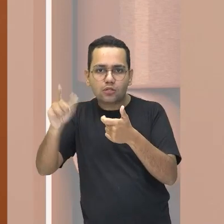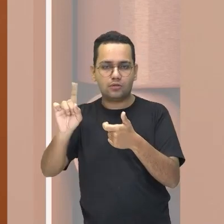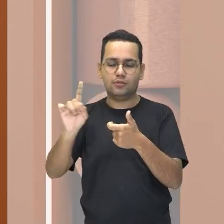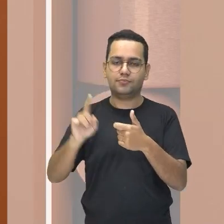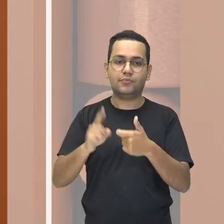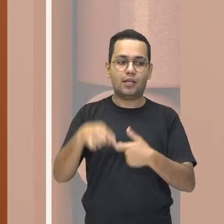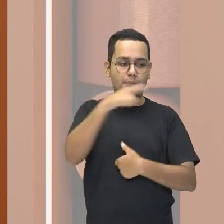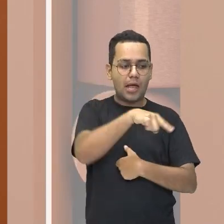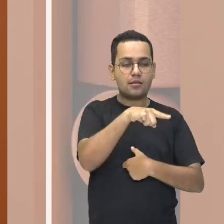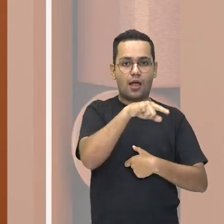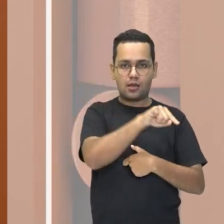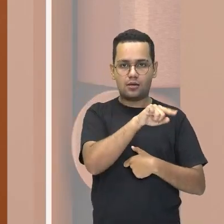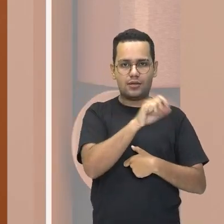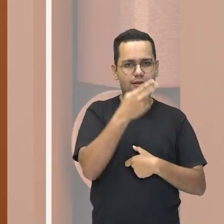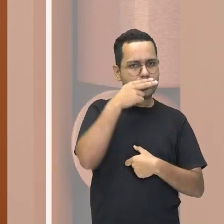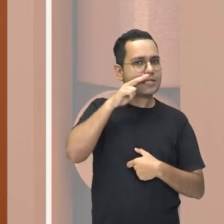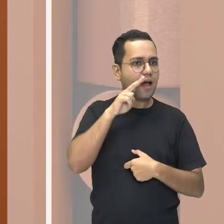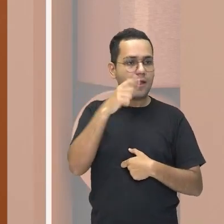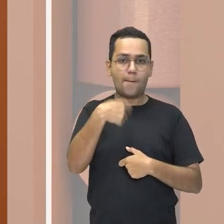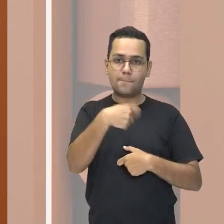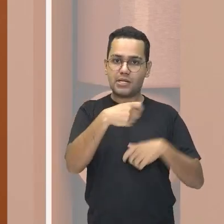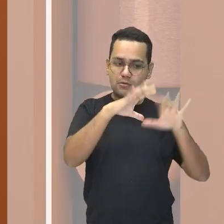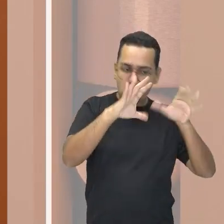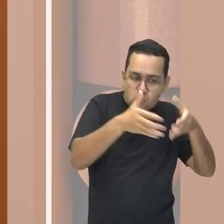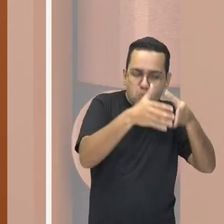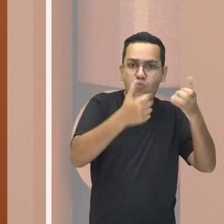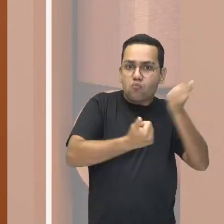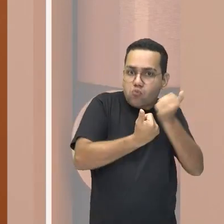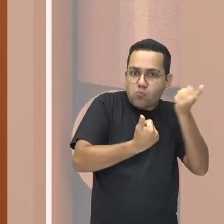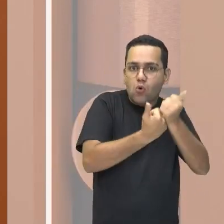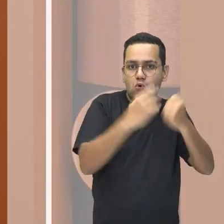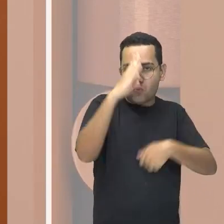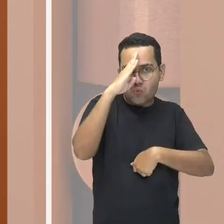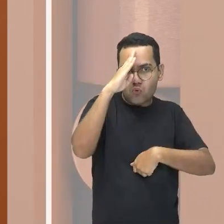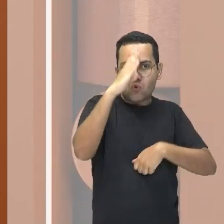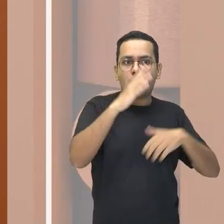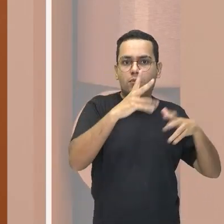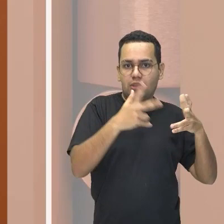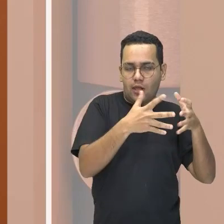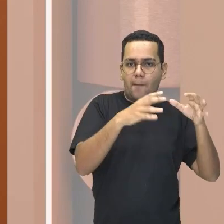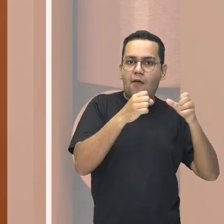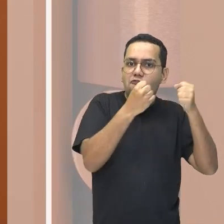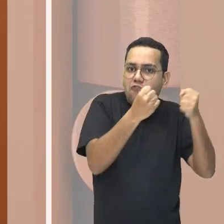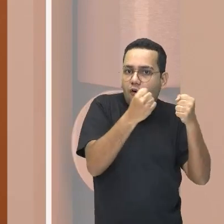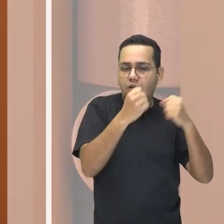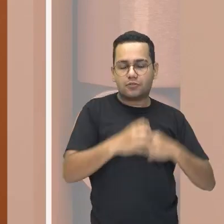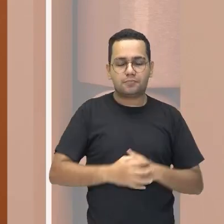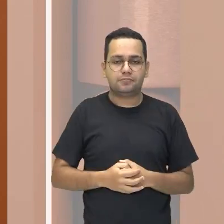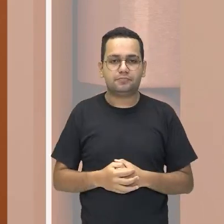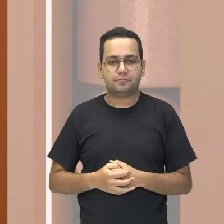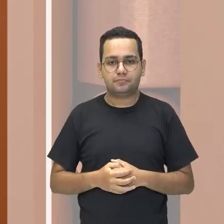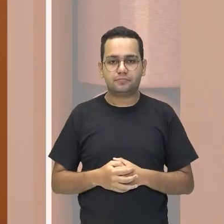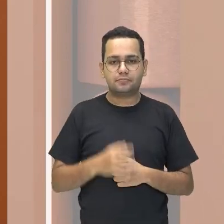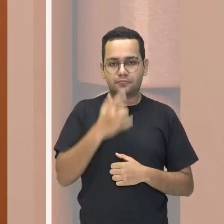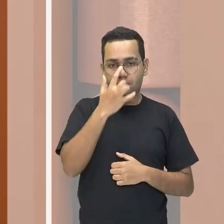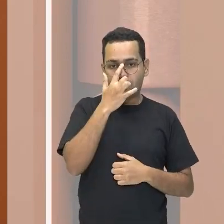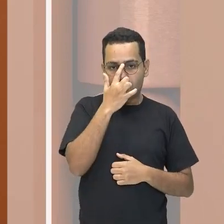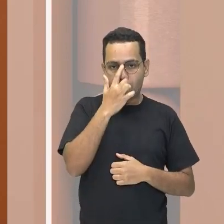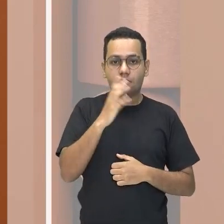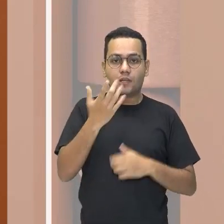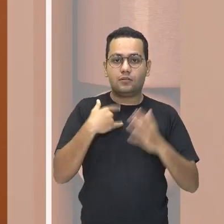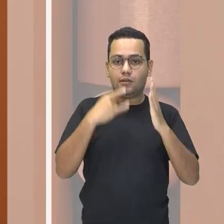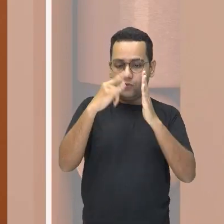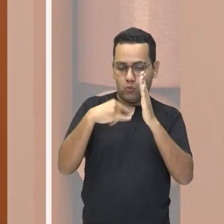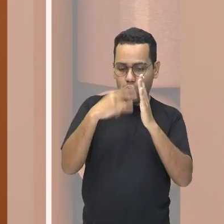preparar o seu exército para um iminente conflito. Uma vez que a gente tem essa informação, que foi assinado esse pacto de não